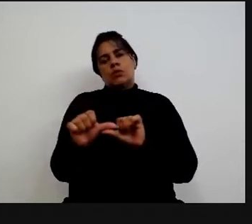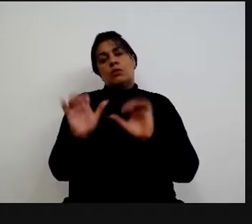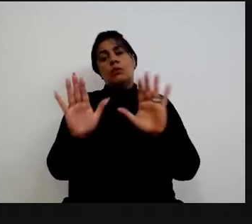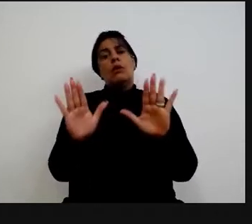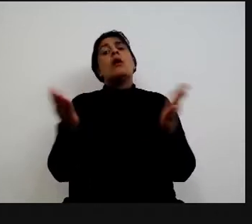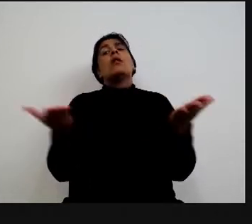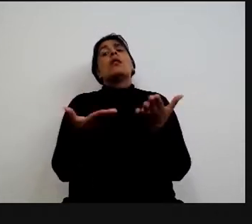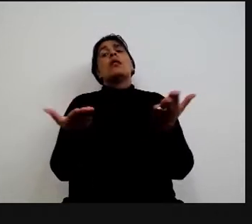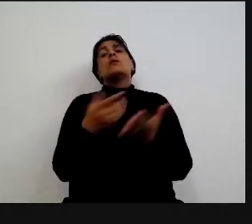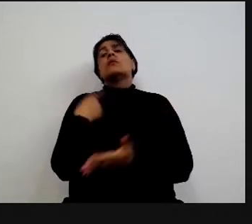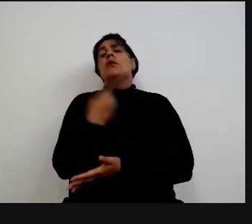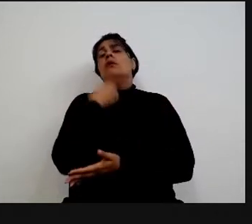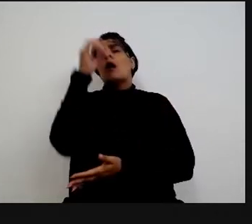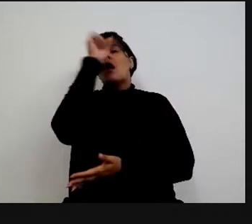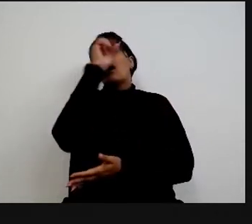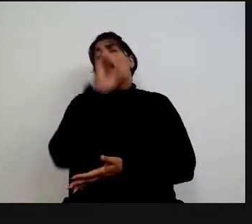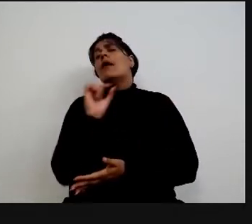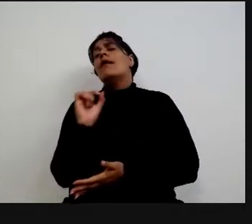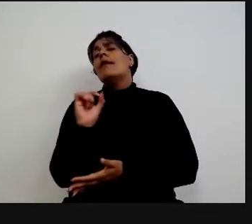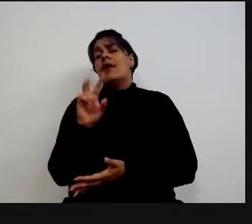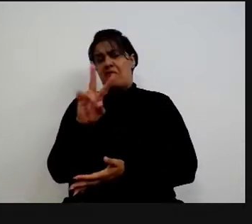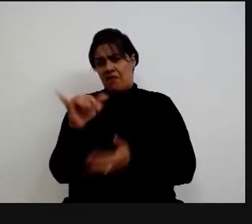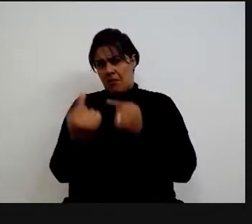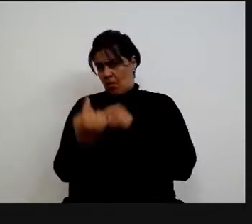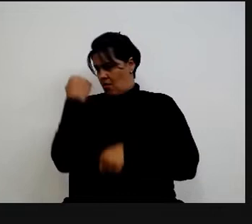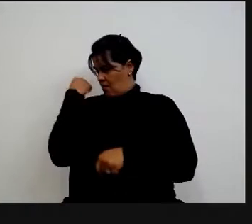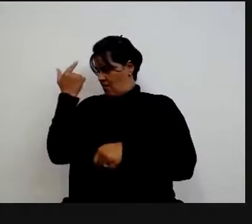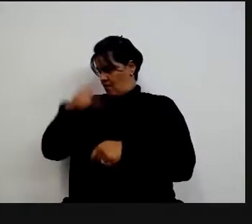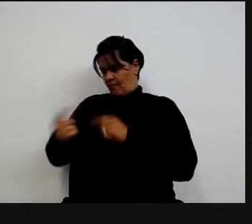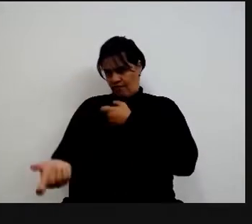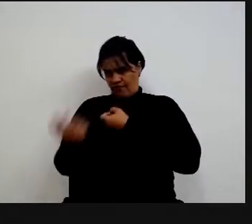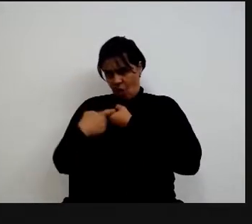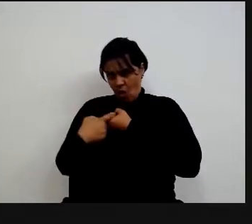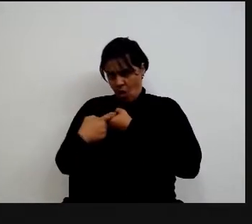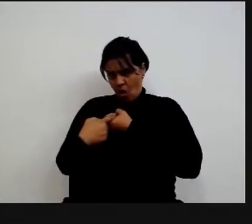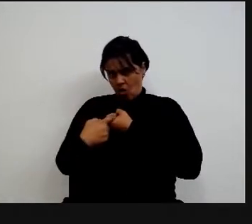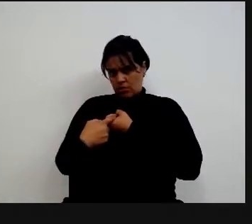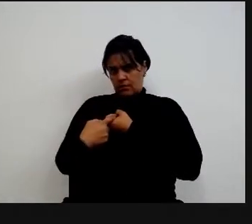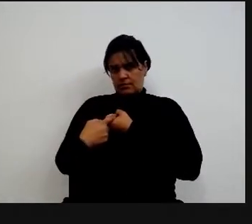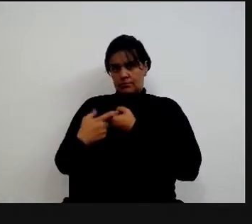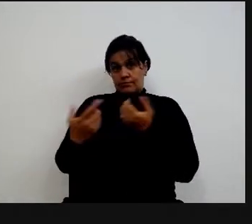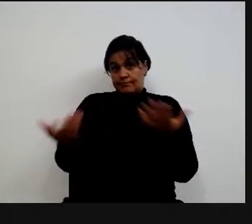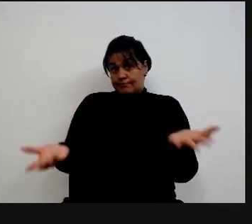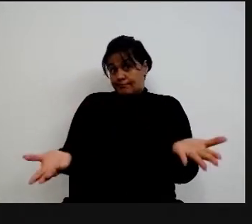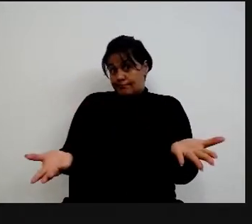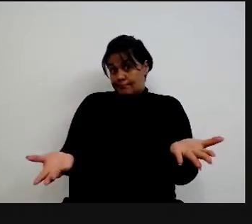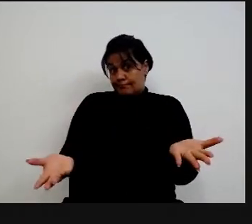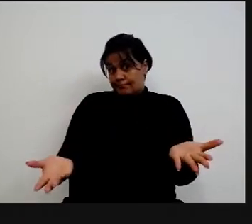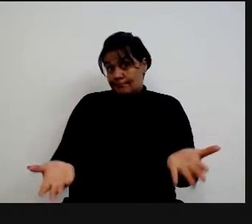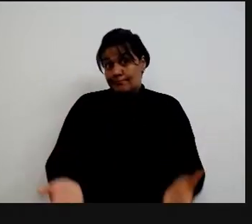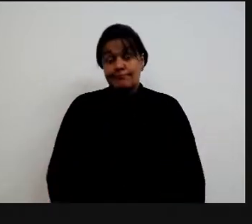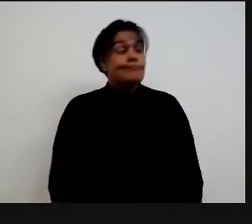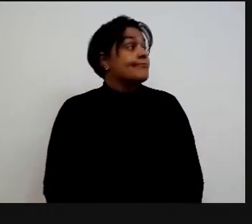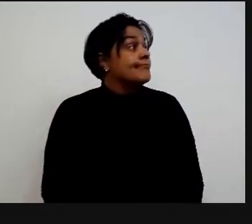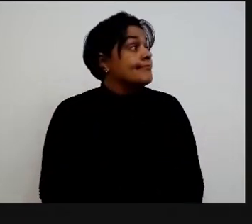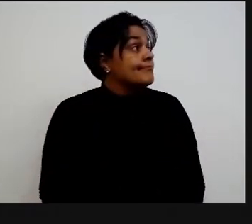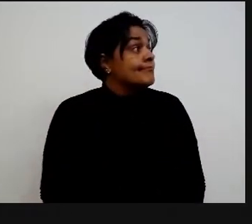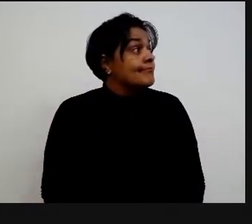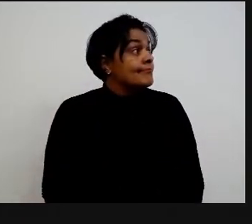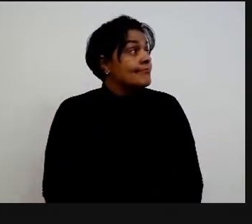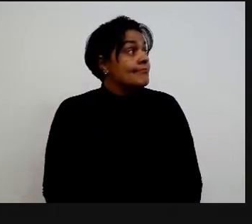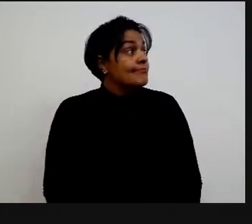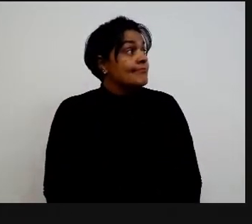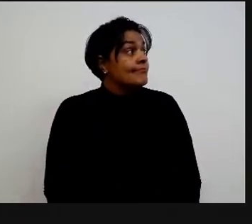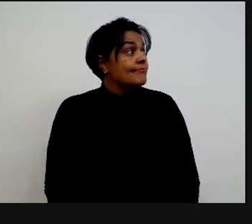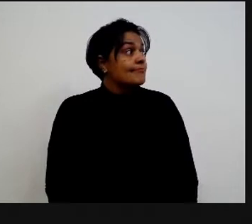que fica para nós disso? Nós vamos voltar e fazer de conta que nada aconteceu? Deixa aí como pergunta.